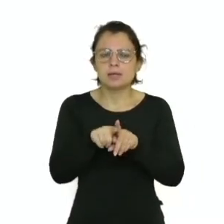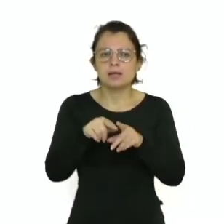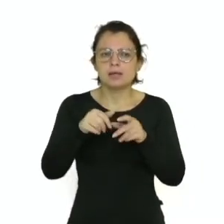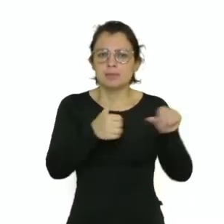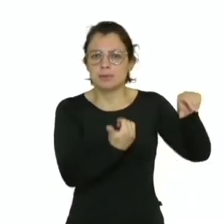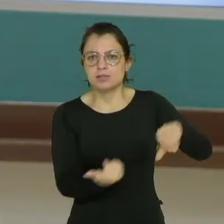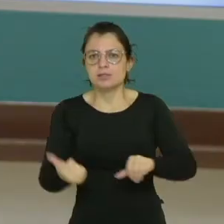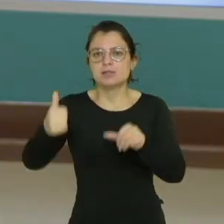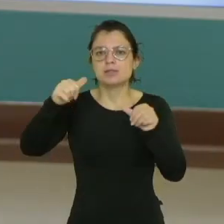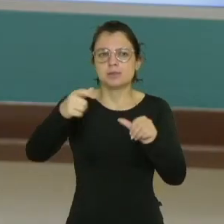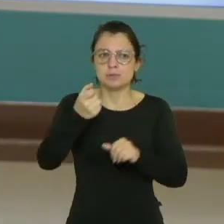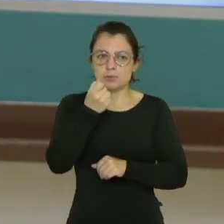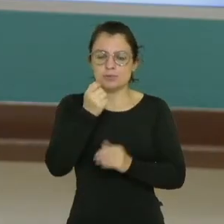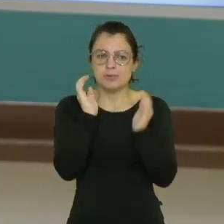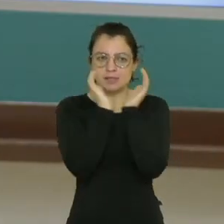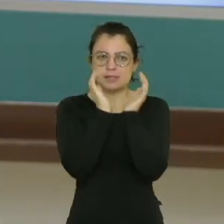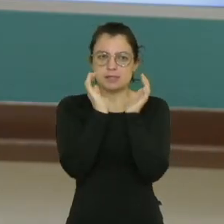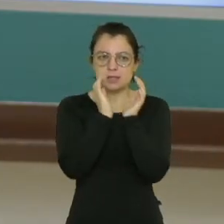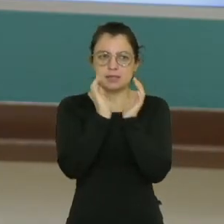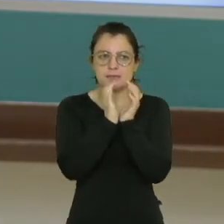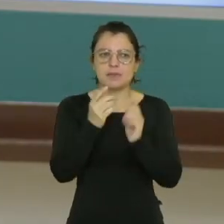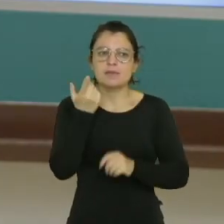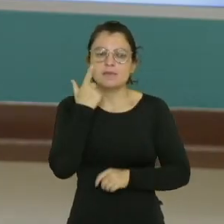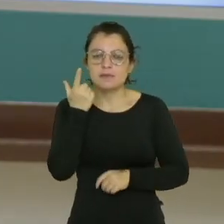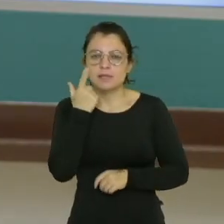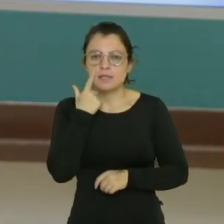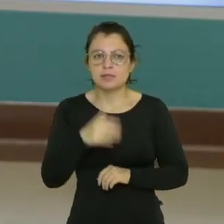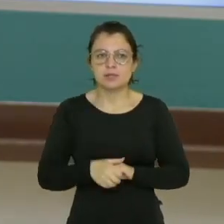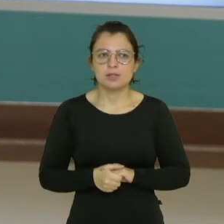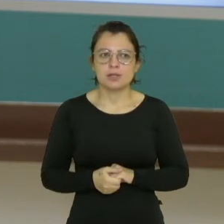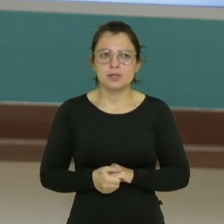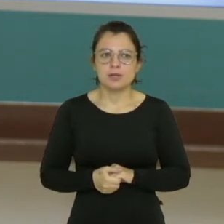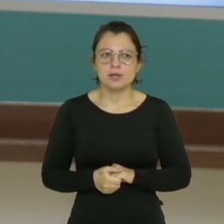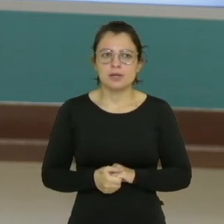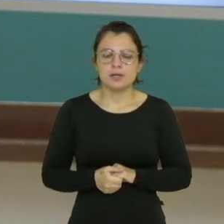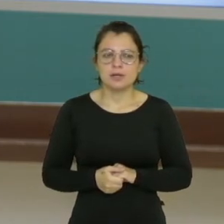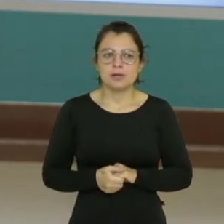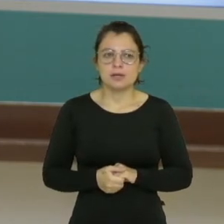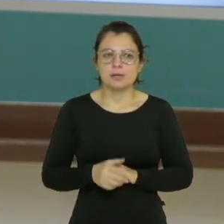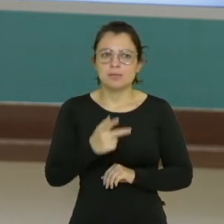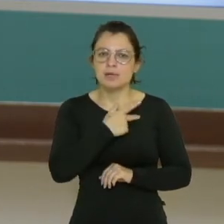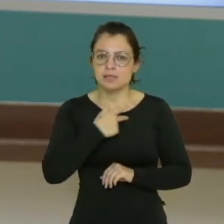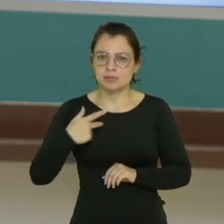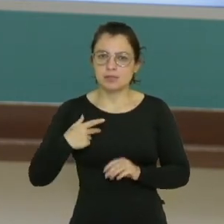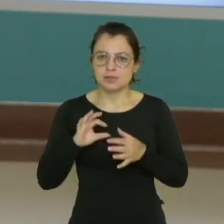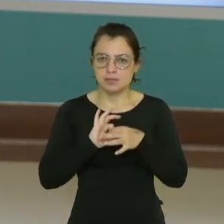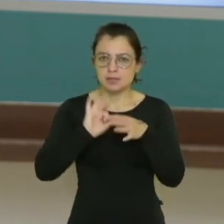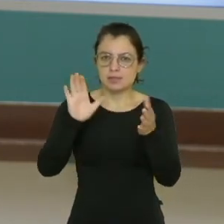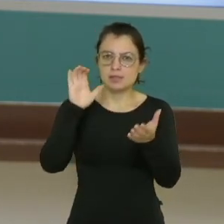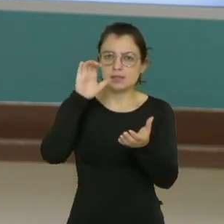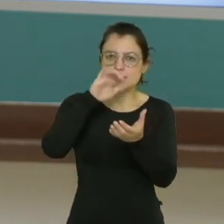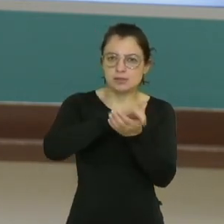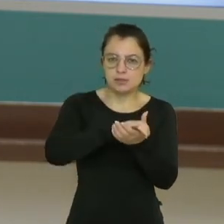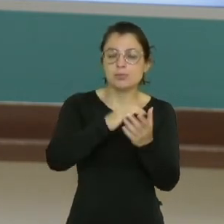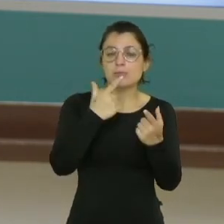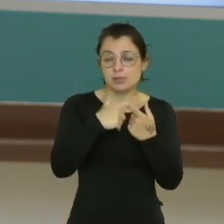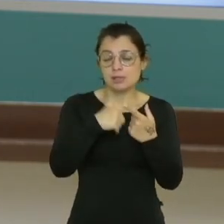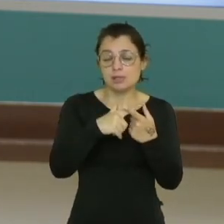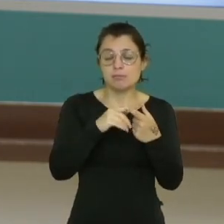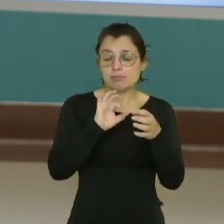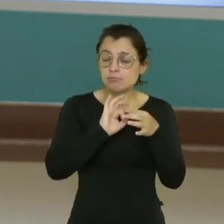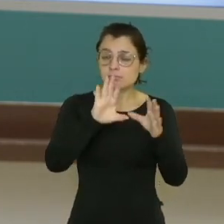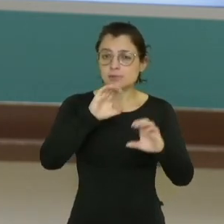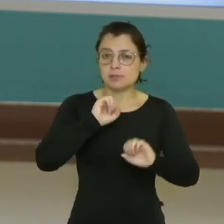às imagens, né? Então veja que os pastores se casam por quê? Porque Martinho Lutero entendeu que os sacerdotes deveriam se